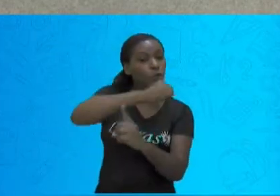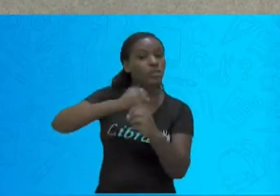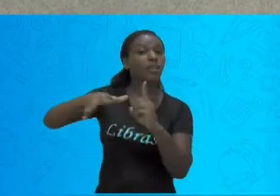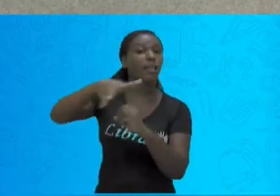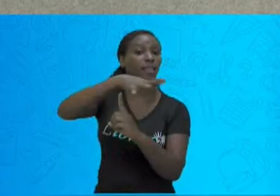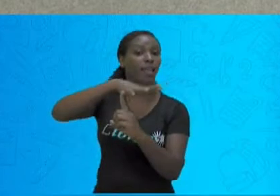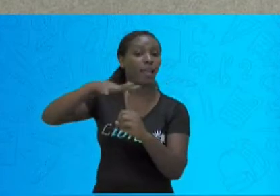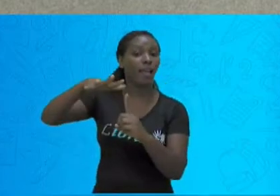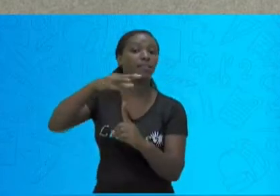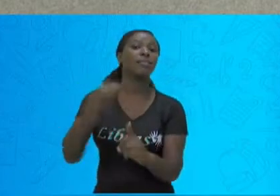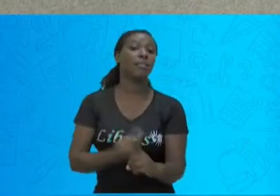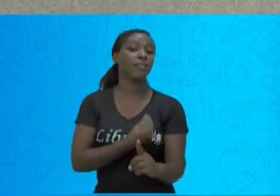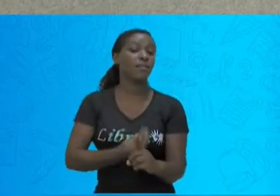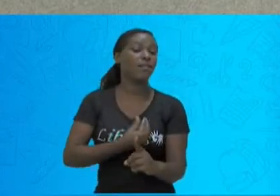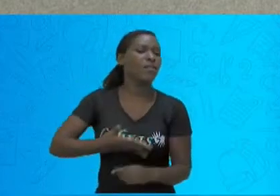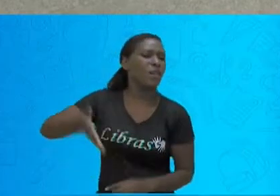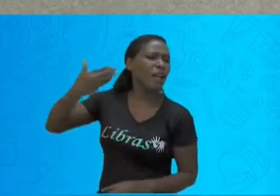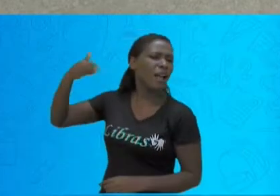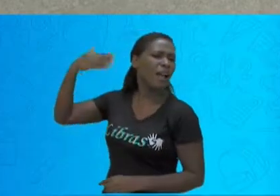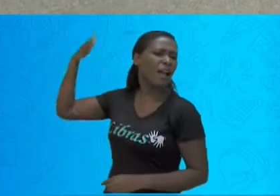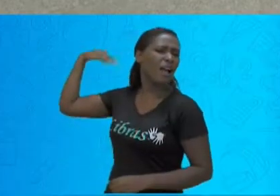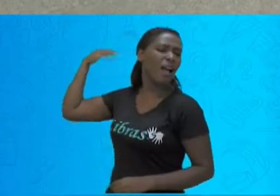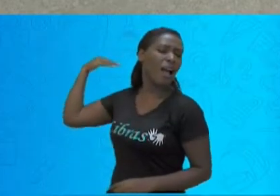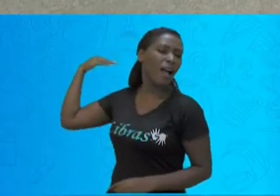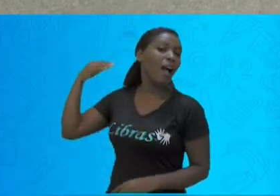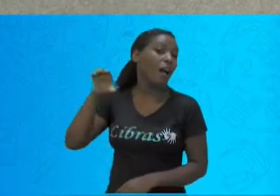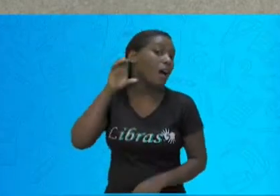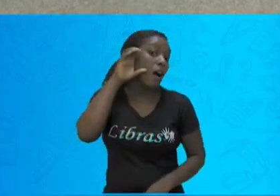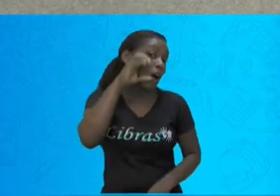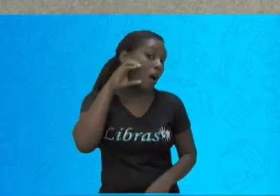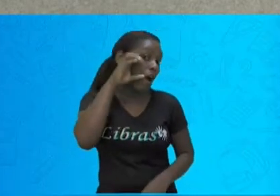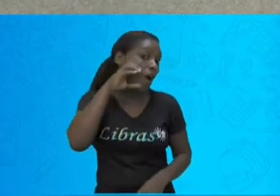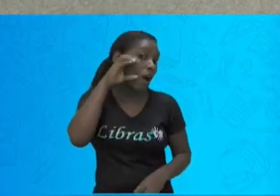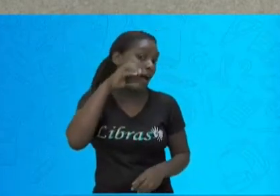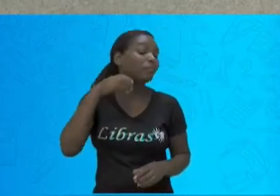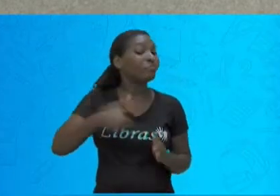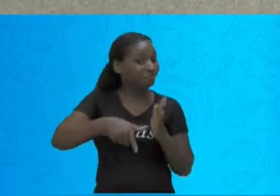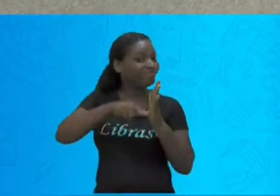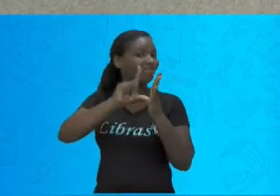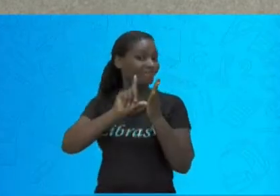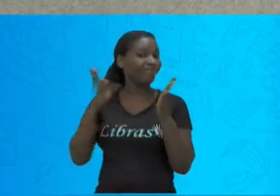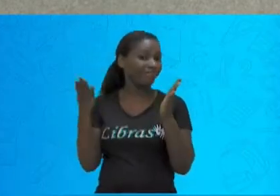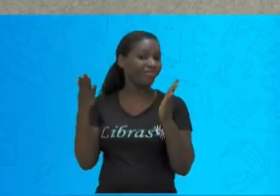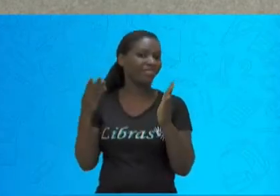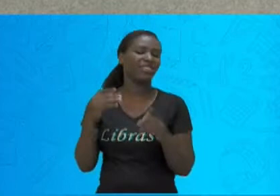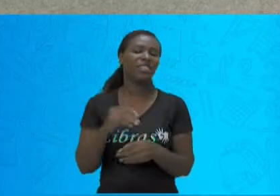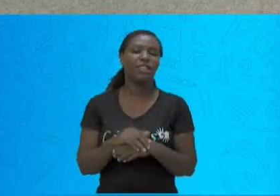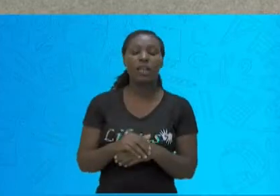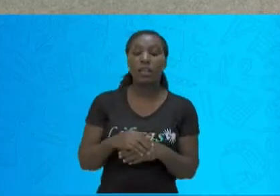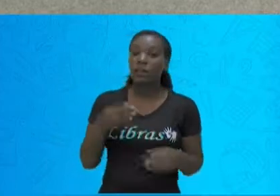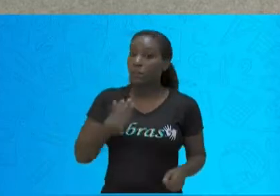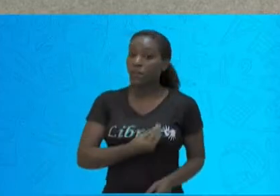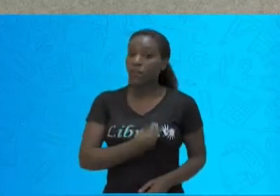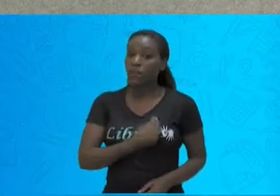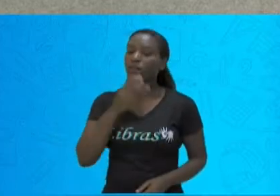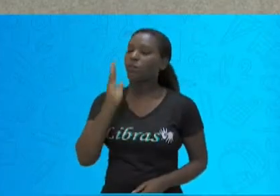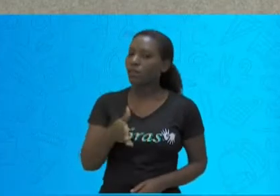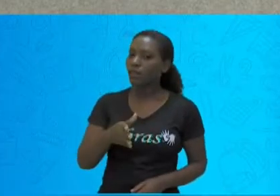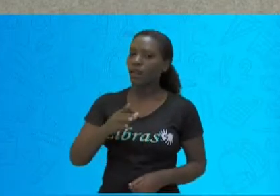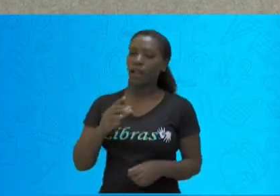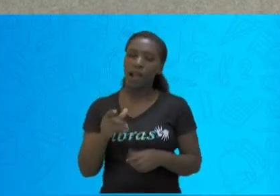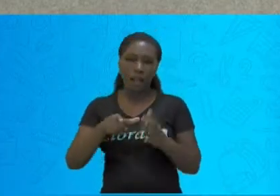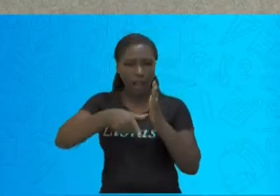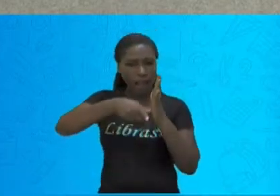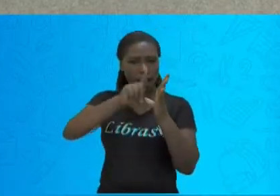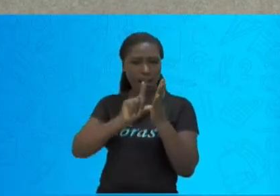já existiam aqui na América Central antes da chegada de Cristóvão Colombo.